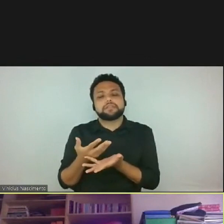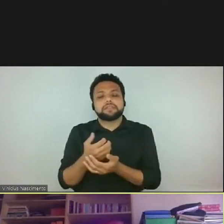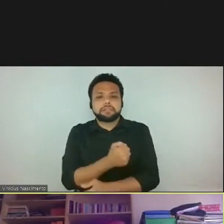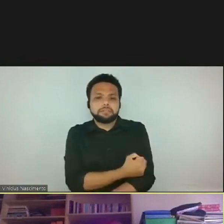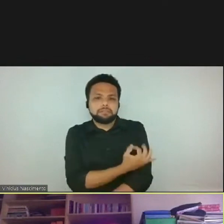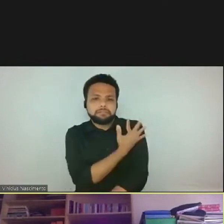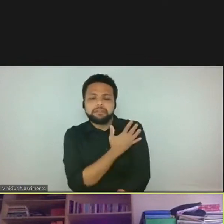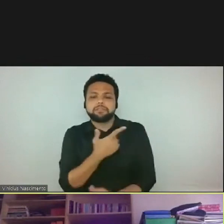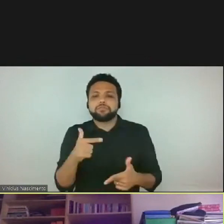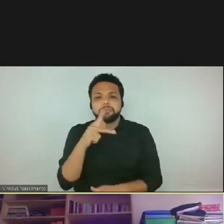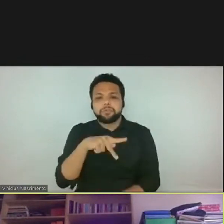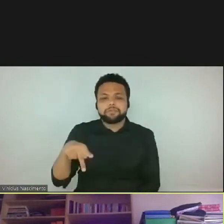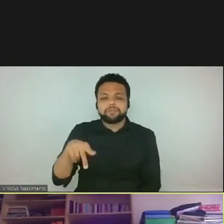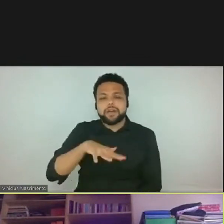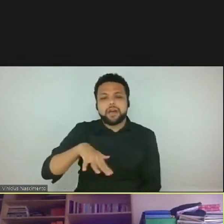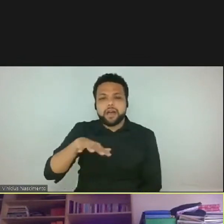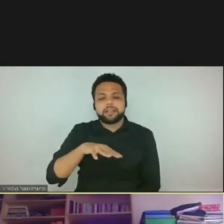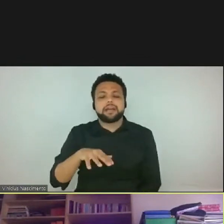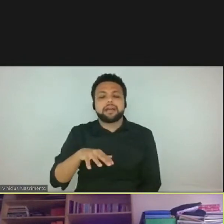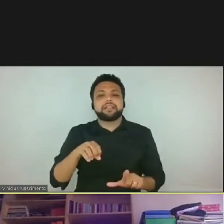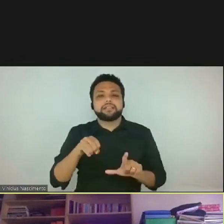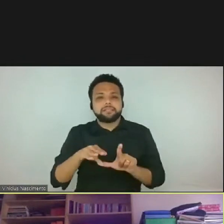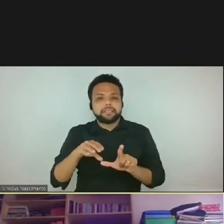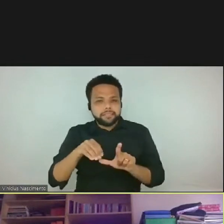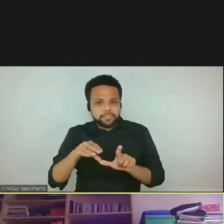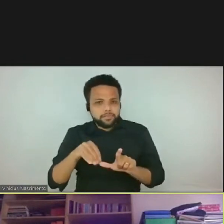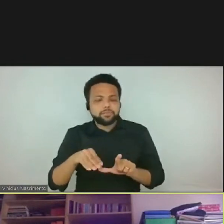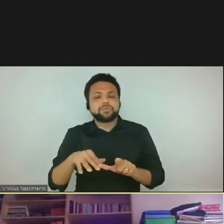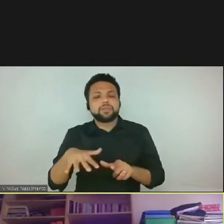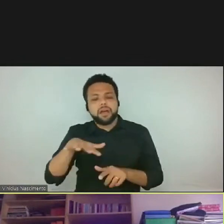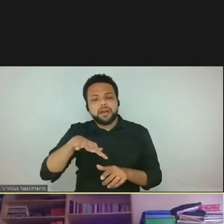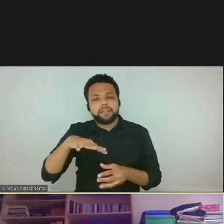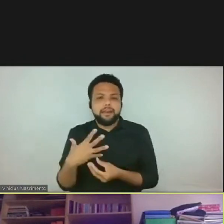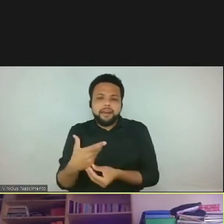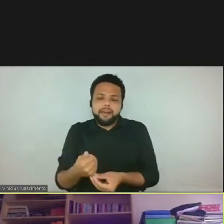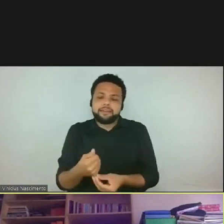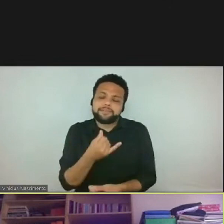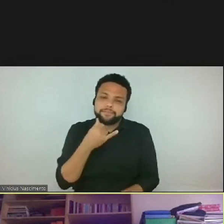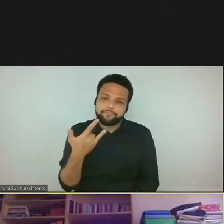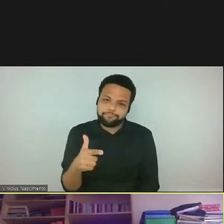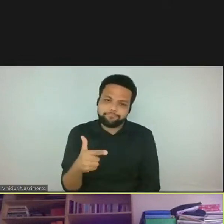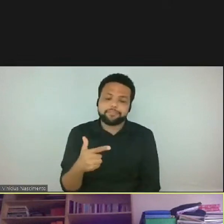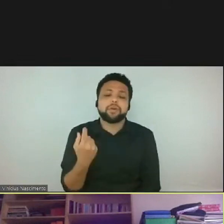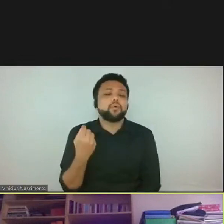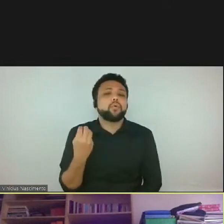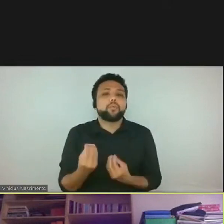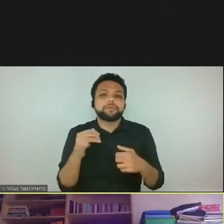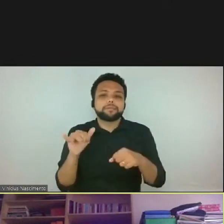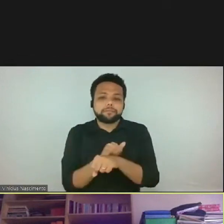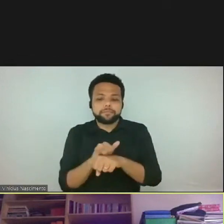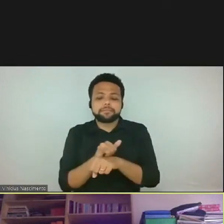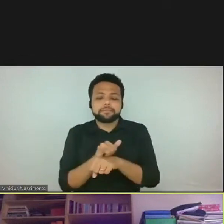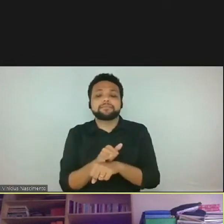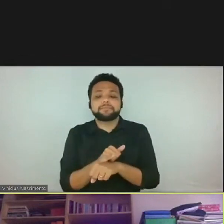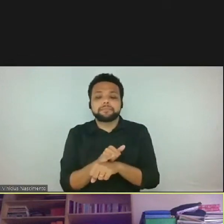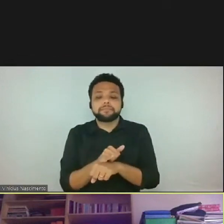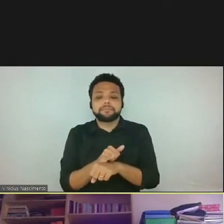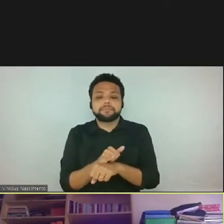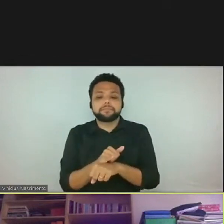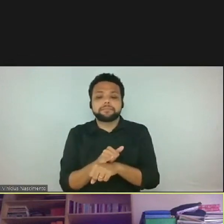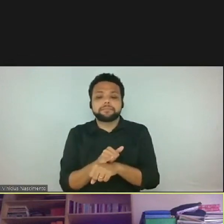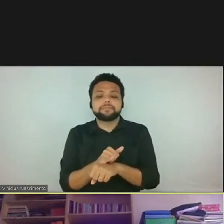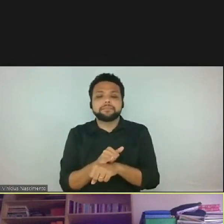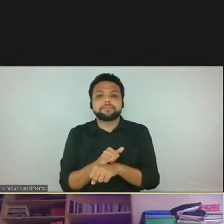licenciatura, que é uma pena isso, né? Então, uma das estratégias é que eles possam viver no espaço